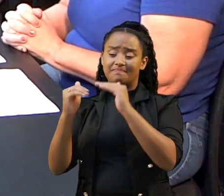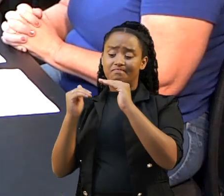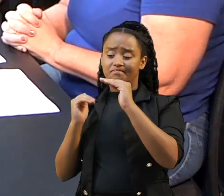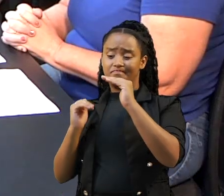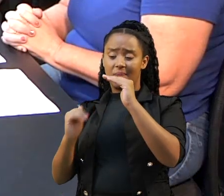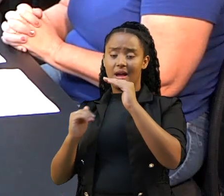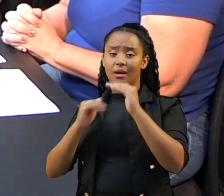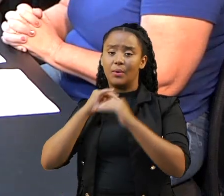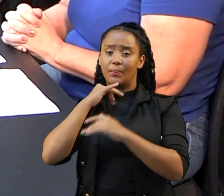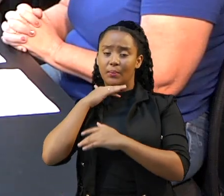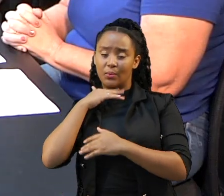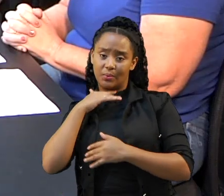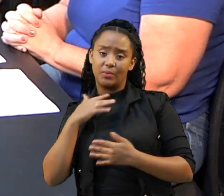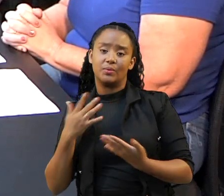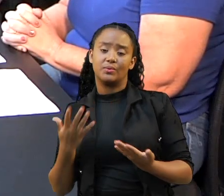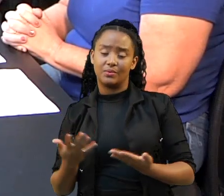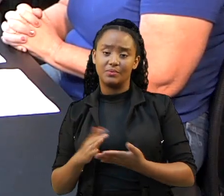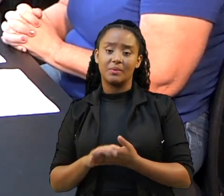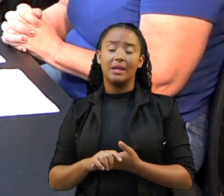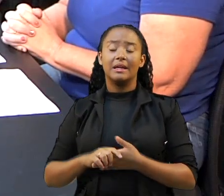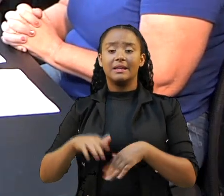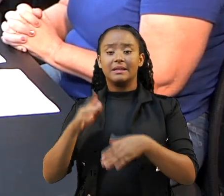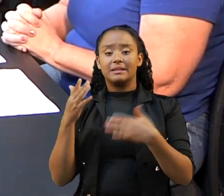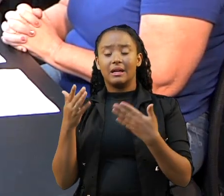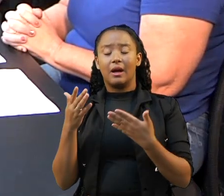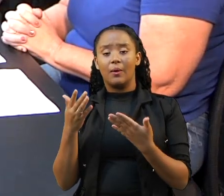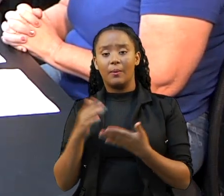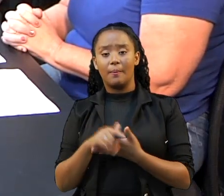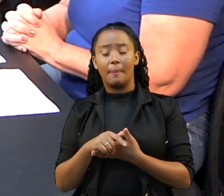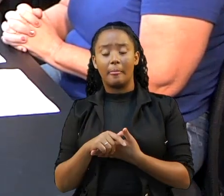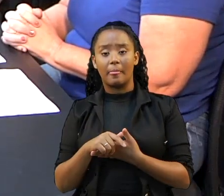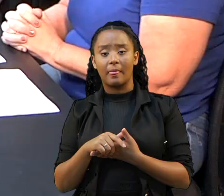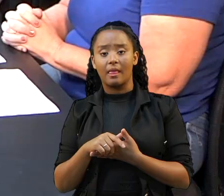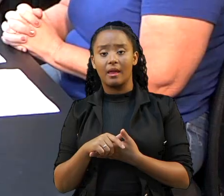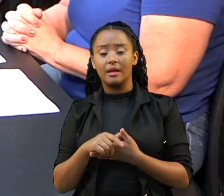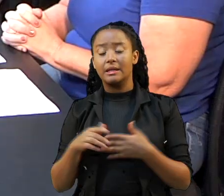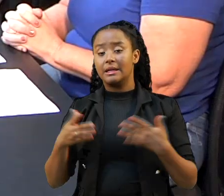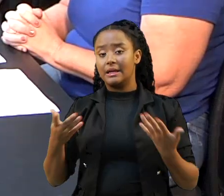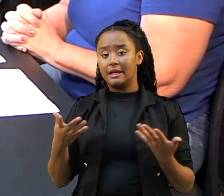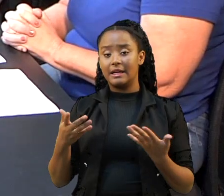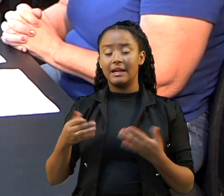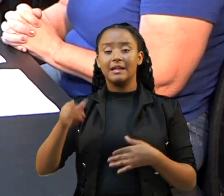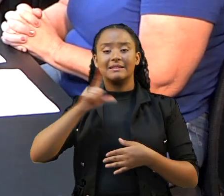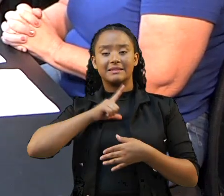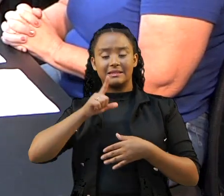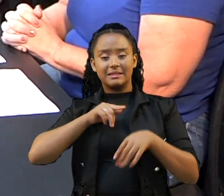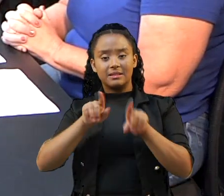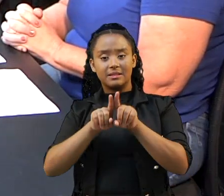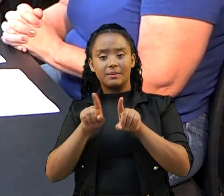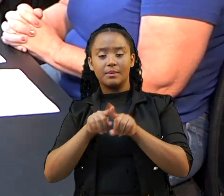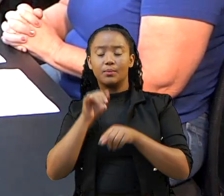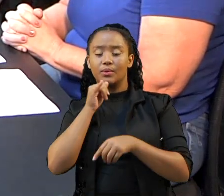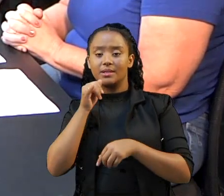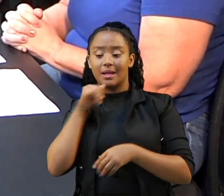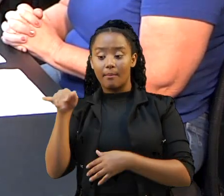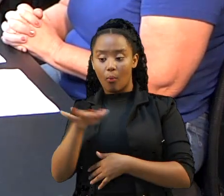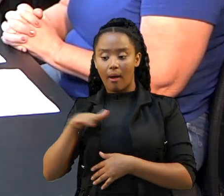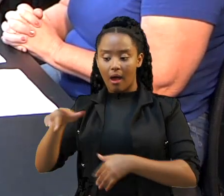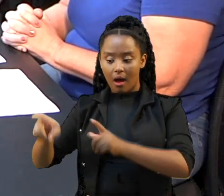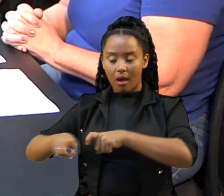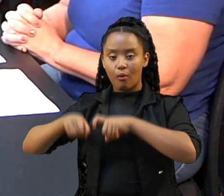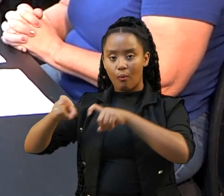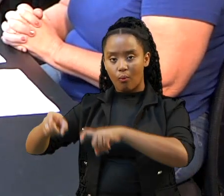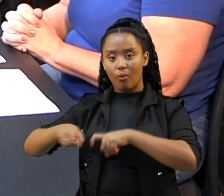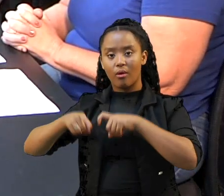as categorias que podem ser inseridas para trabalho escravo, sabe? E aí, lá tem muito, assim, também essa área